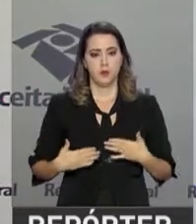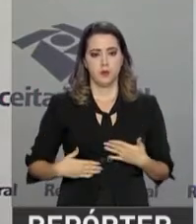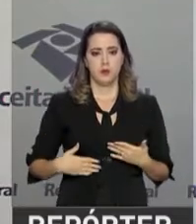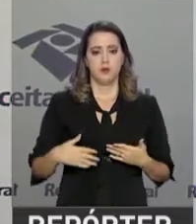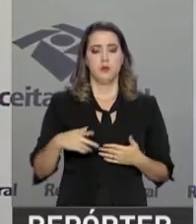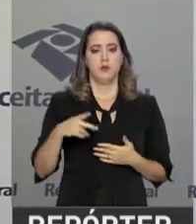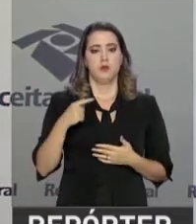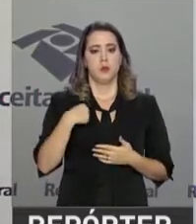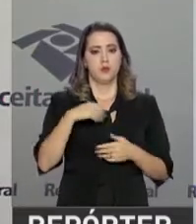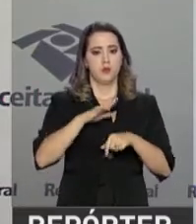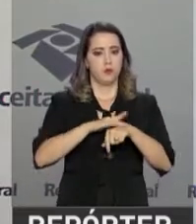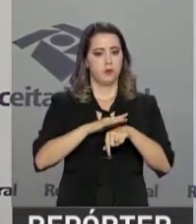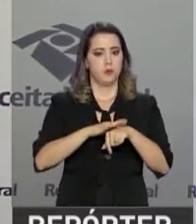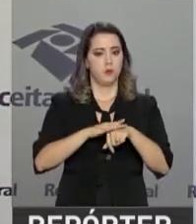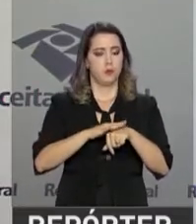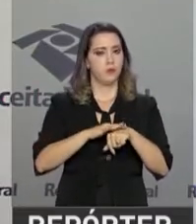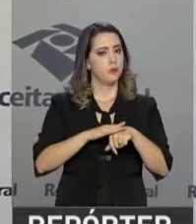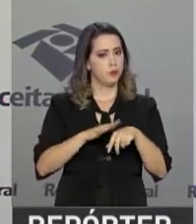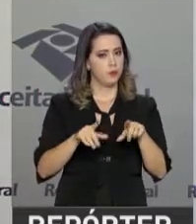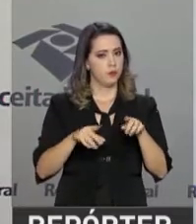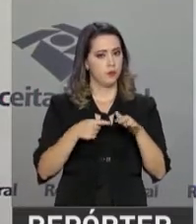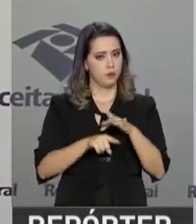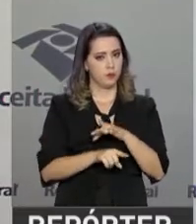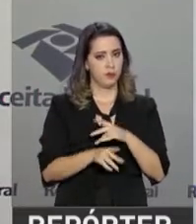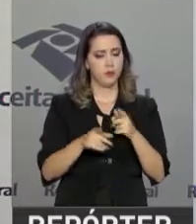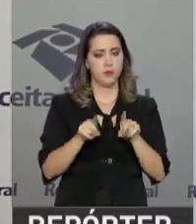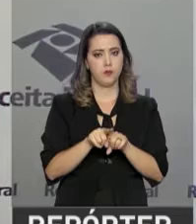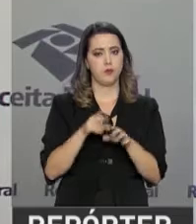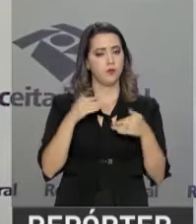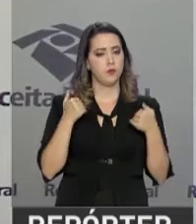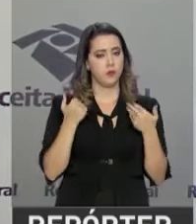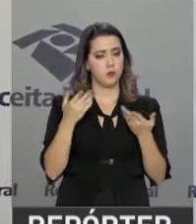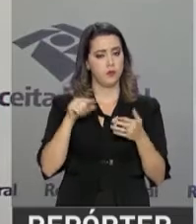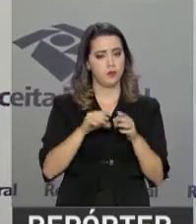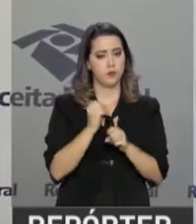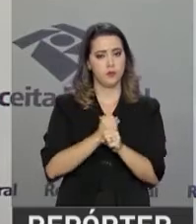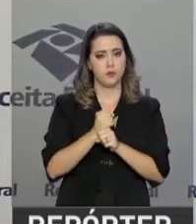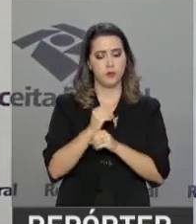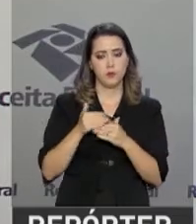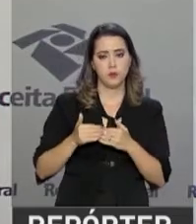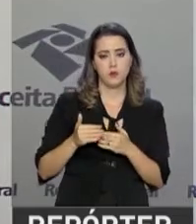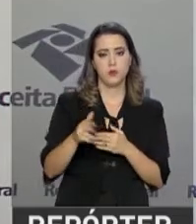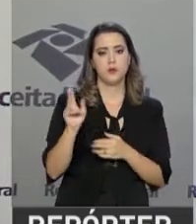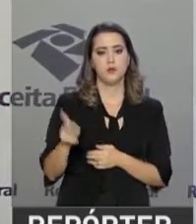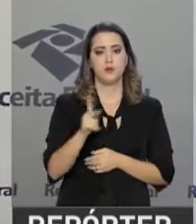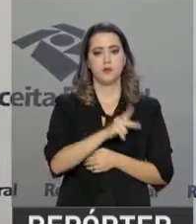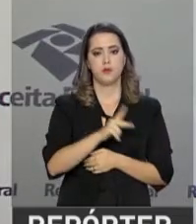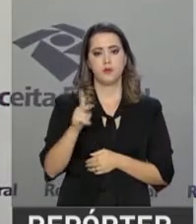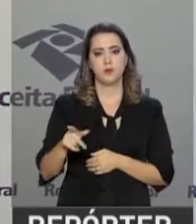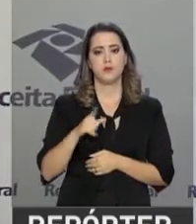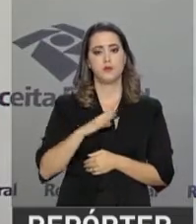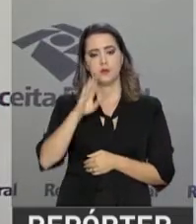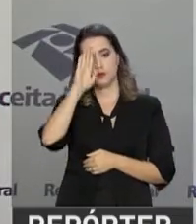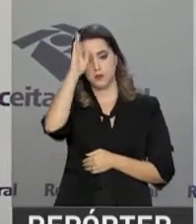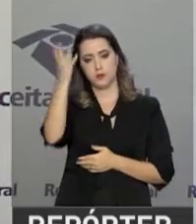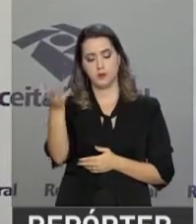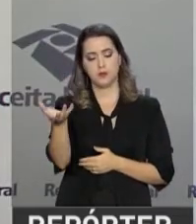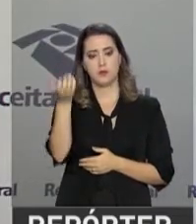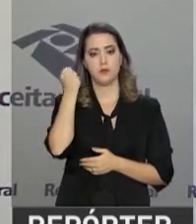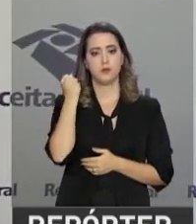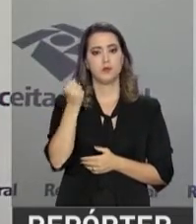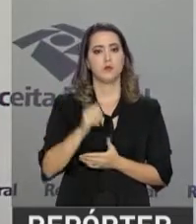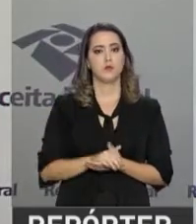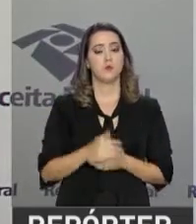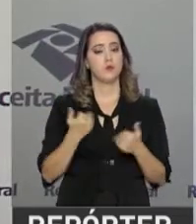portadores de moléstia grave é ea partir desse ano também os professores terão prioridade no recebimento